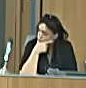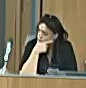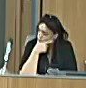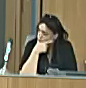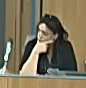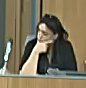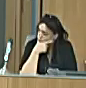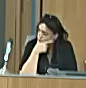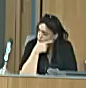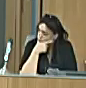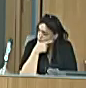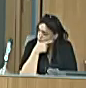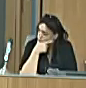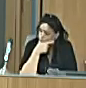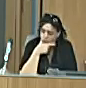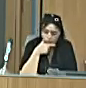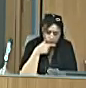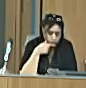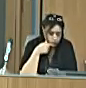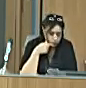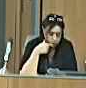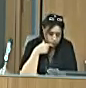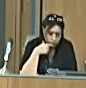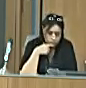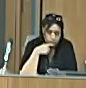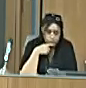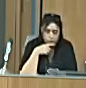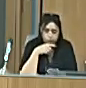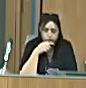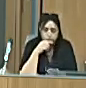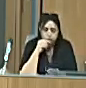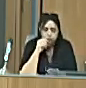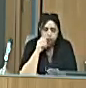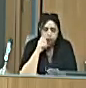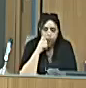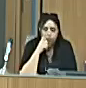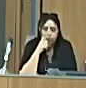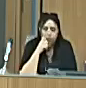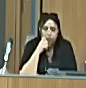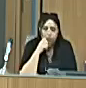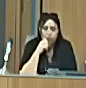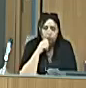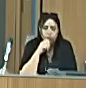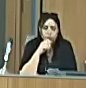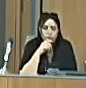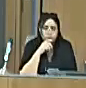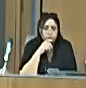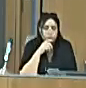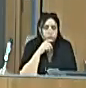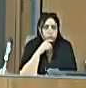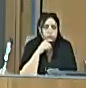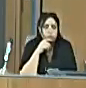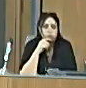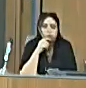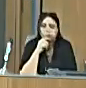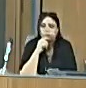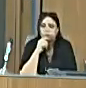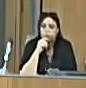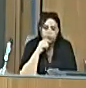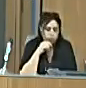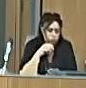nos mobilizar aquele que quer algo diferente tem que se mobilizar tem que lutar por aquilo que você